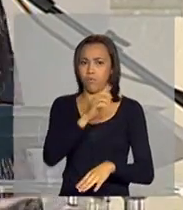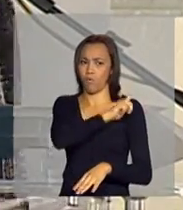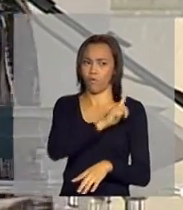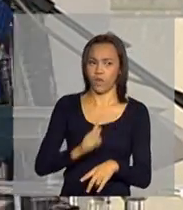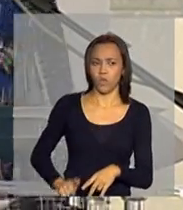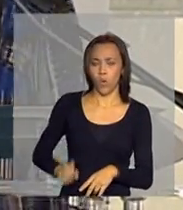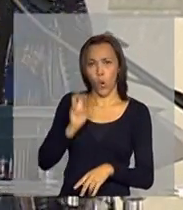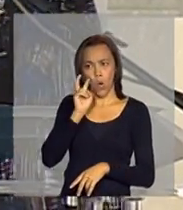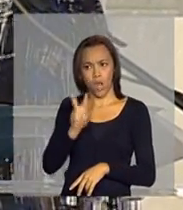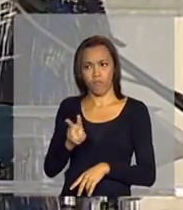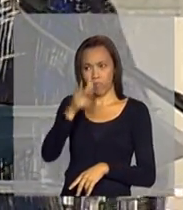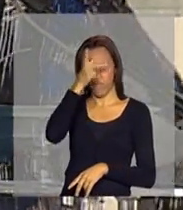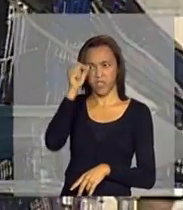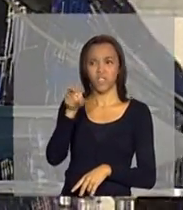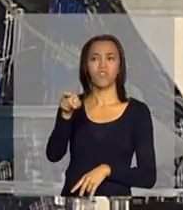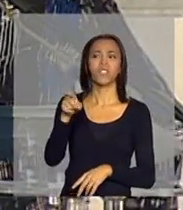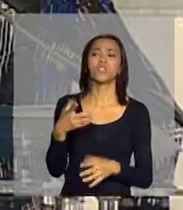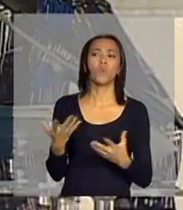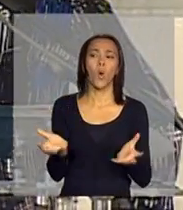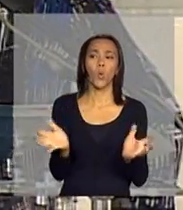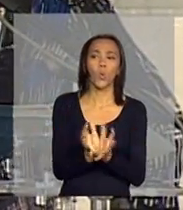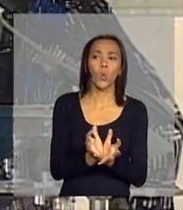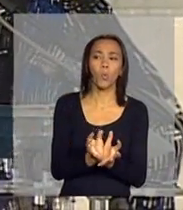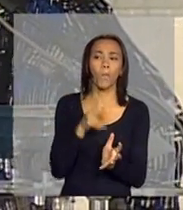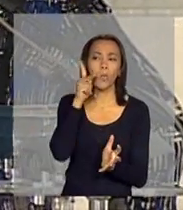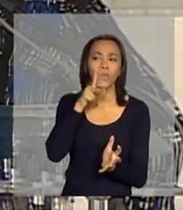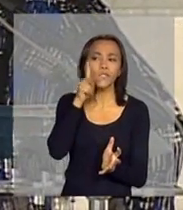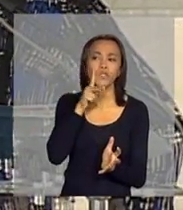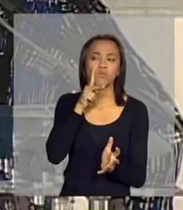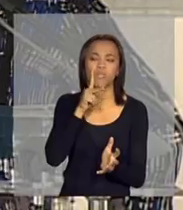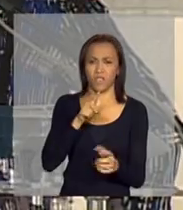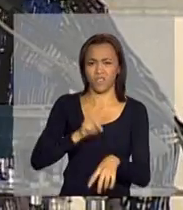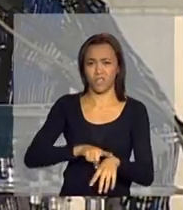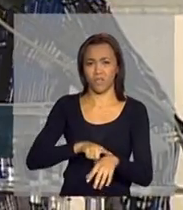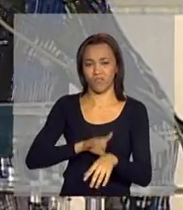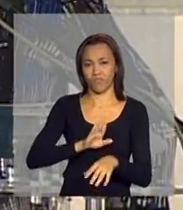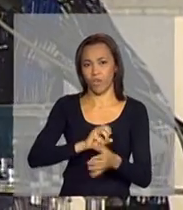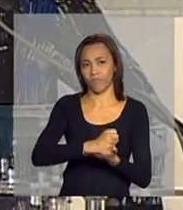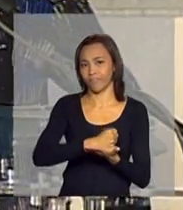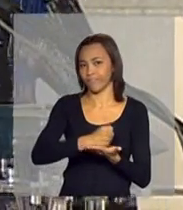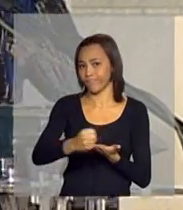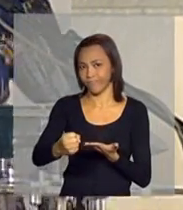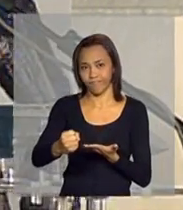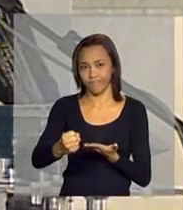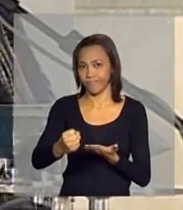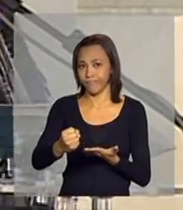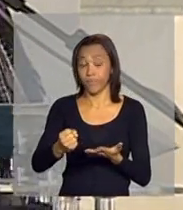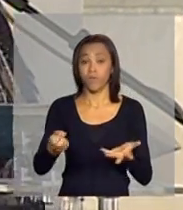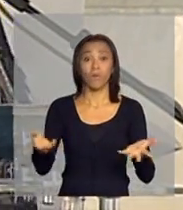prefeito, perguntando de que partido ele era, esse tempo passou.